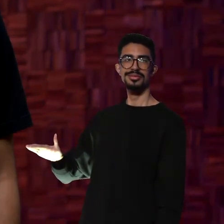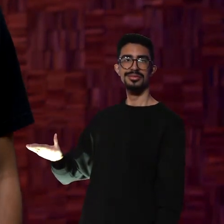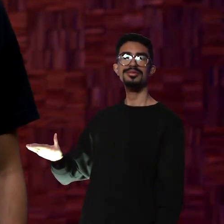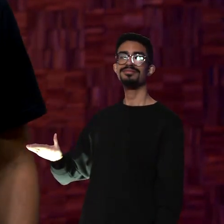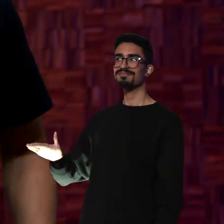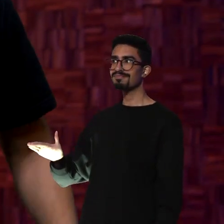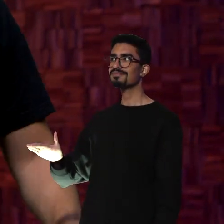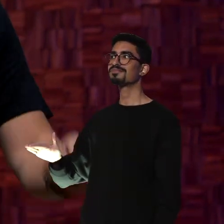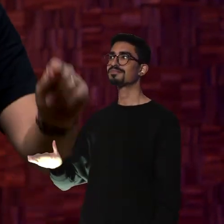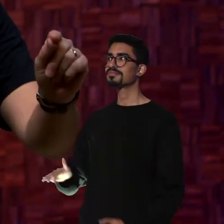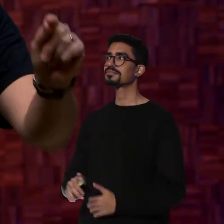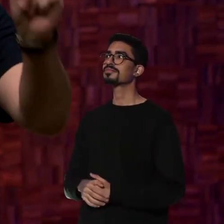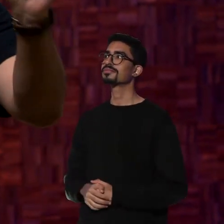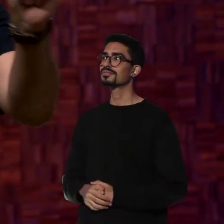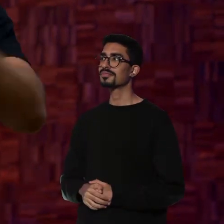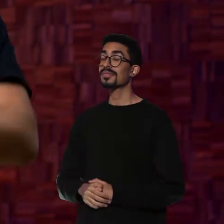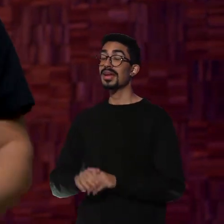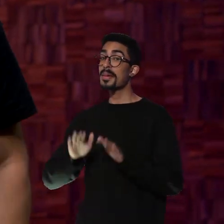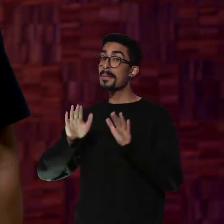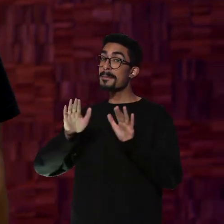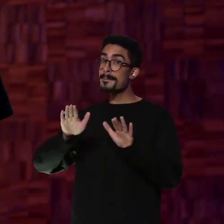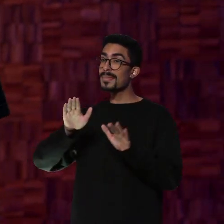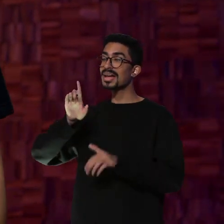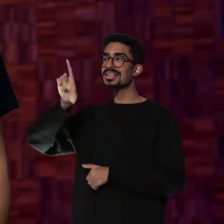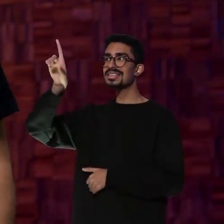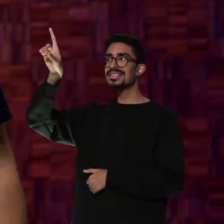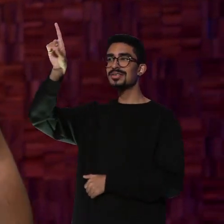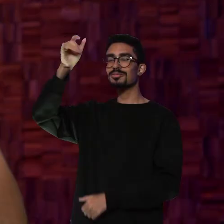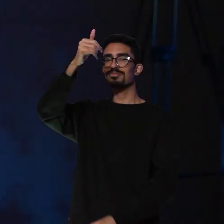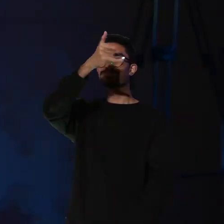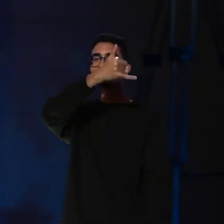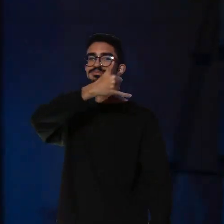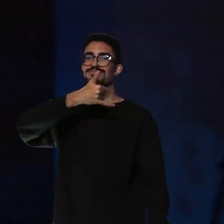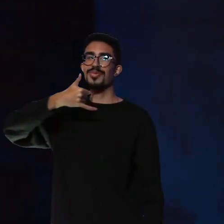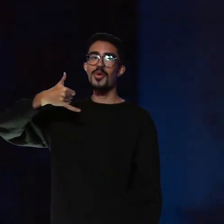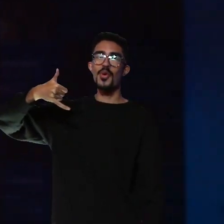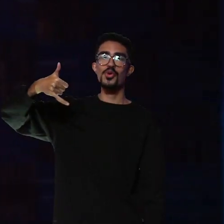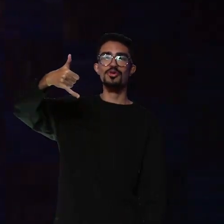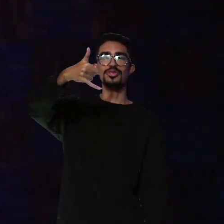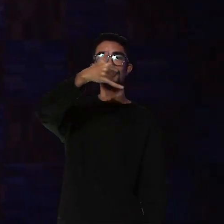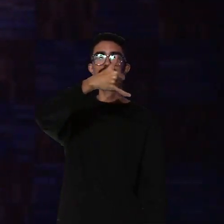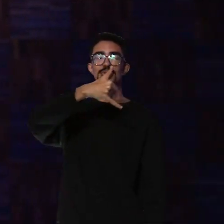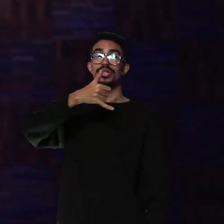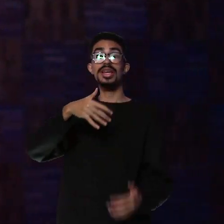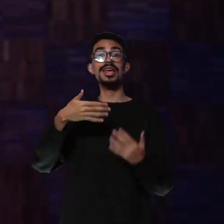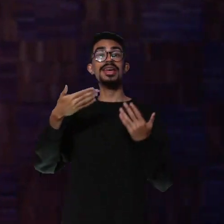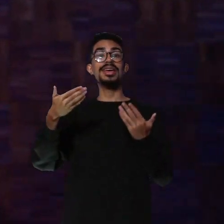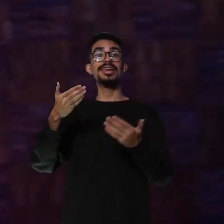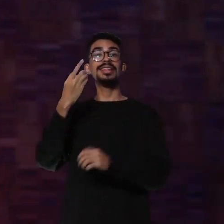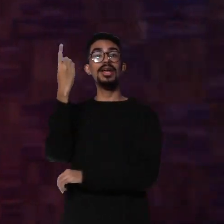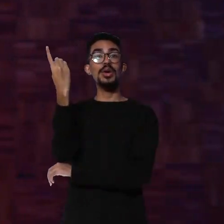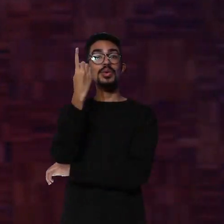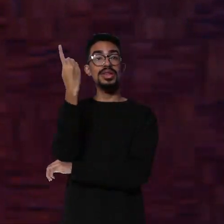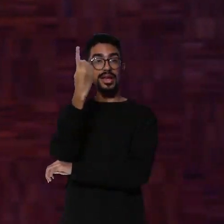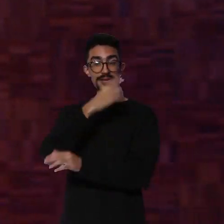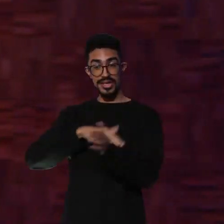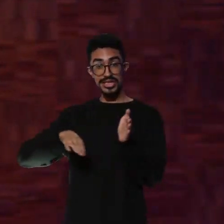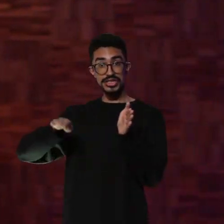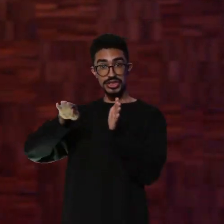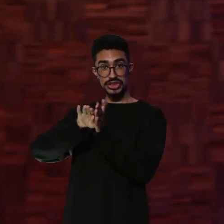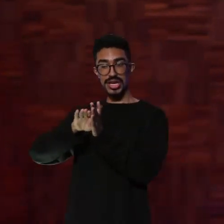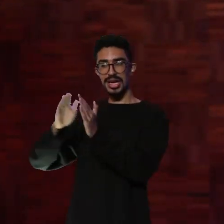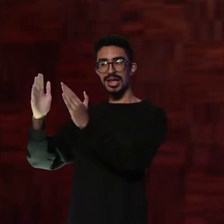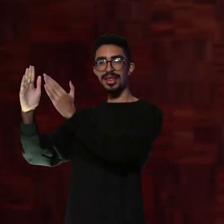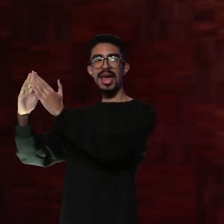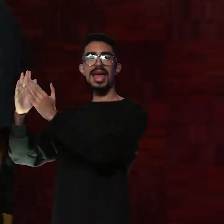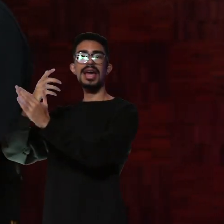vai o procurar, mas já havia sido ungido pelo Senhor. E ele chega lá e ele começa a zanzar pelo lugar e perguntar para os soldados, para